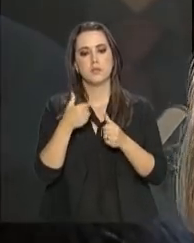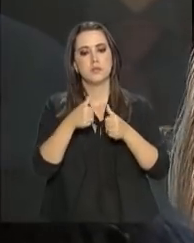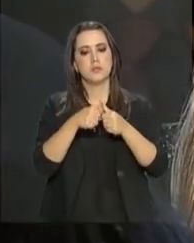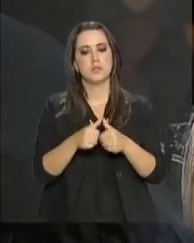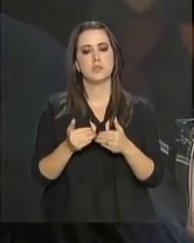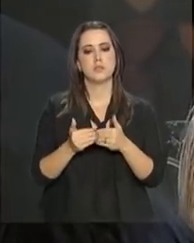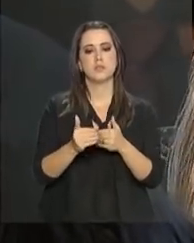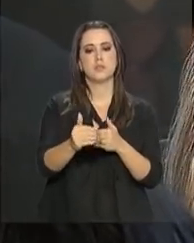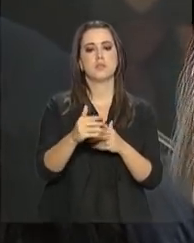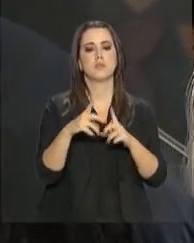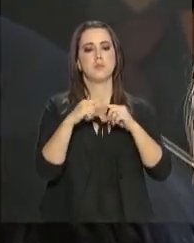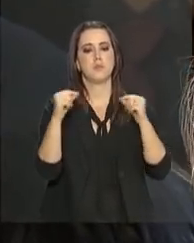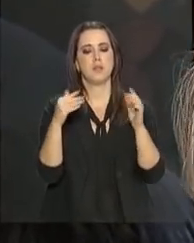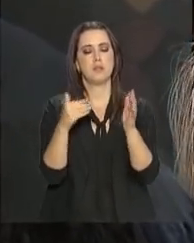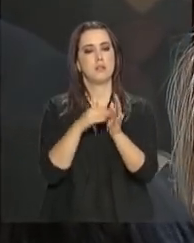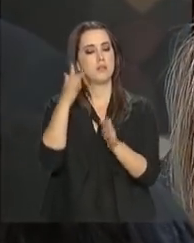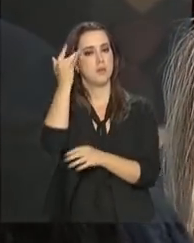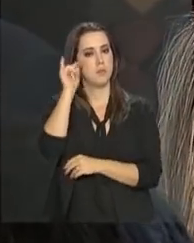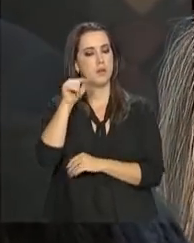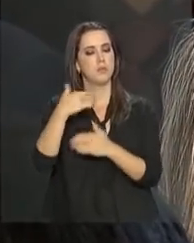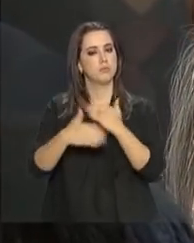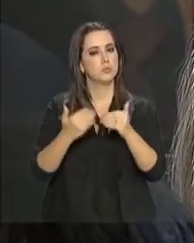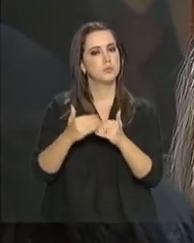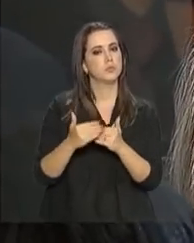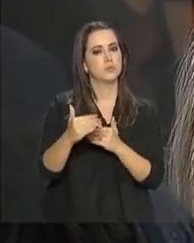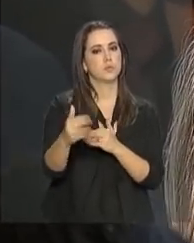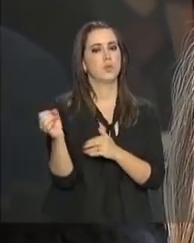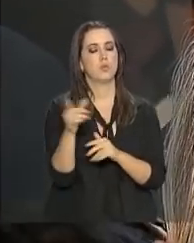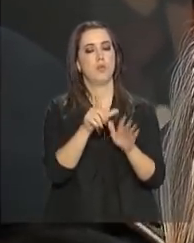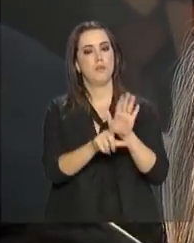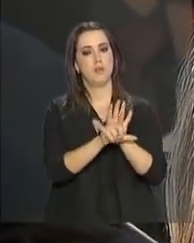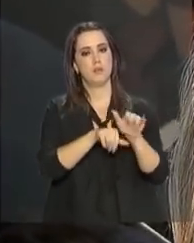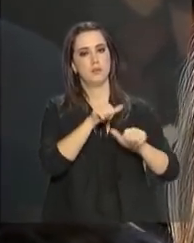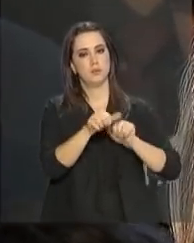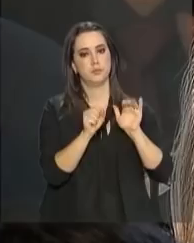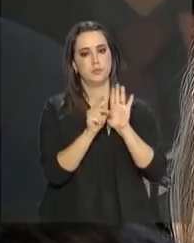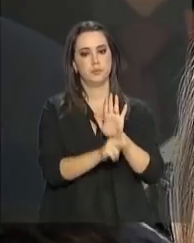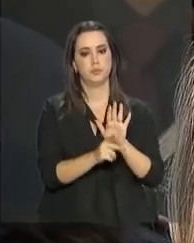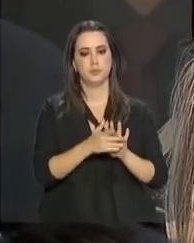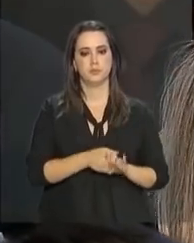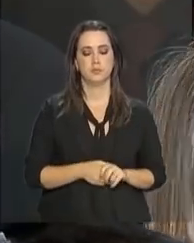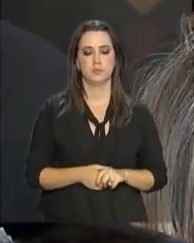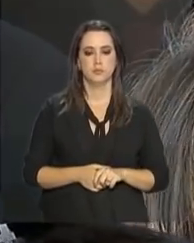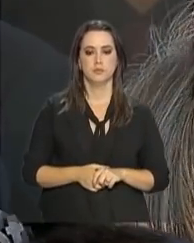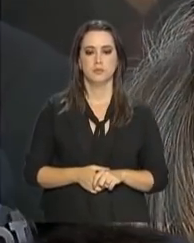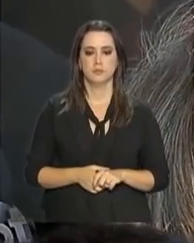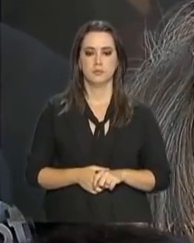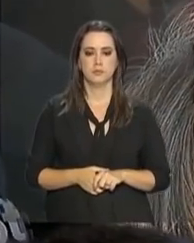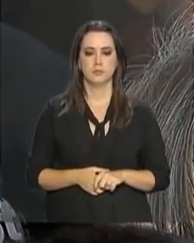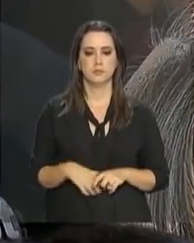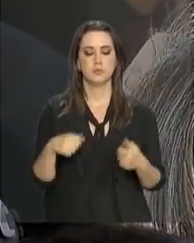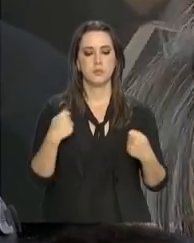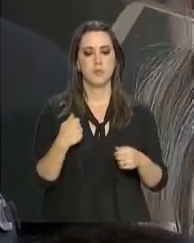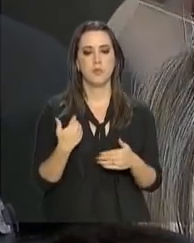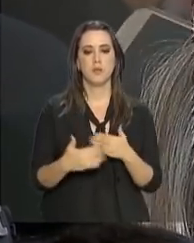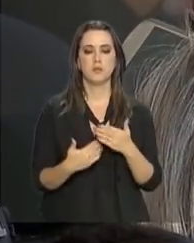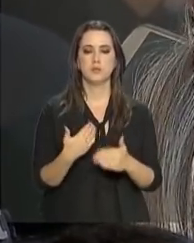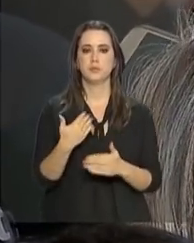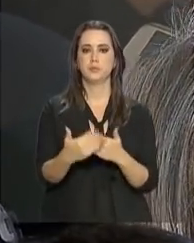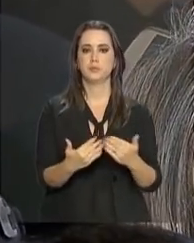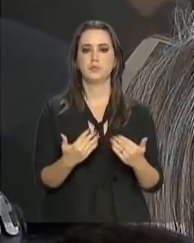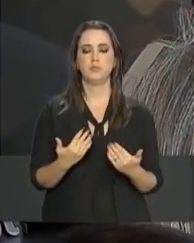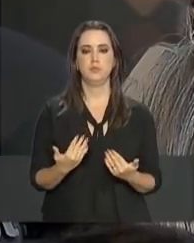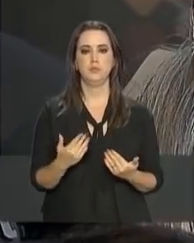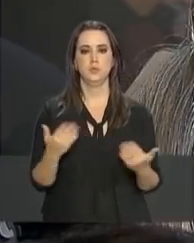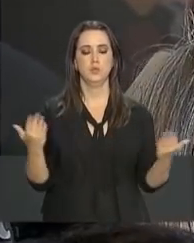até amanhã para dar andamento às negociações da reforma da previdência alguma coisa temos que avançar é